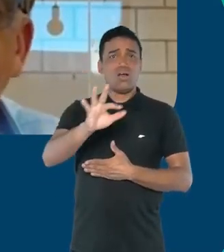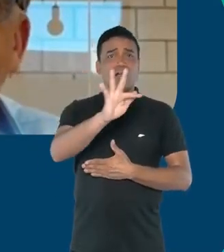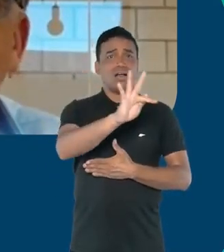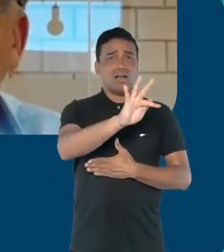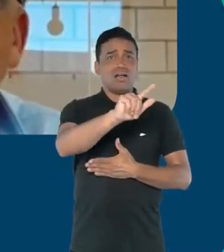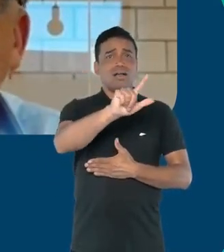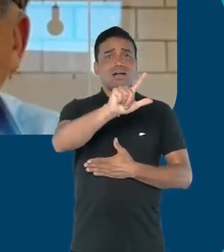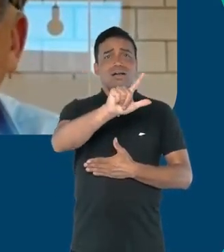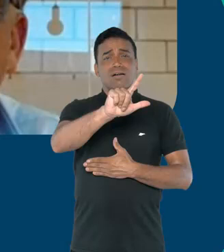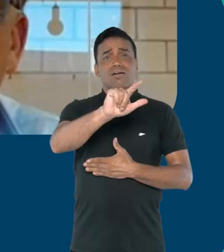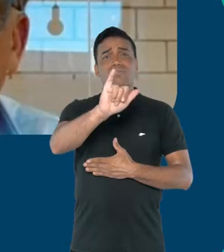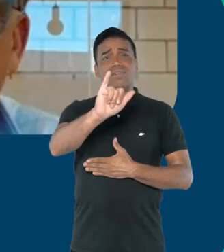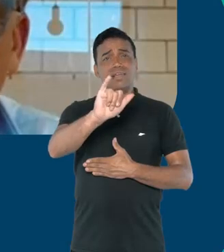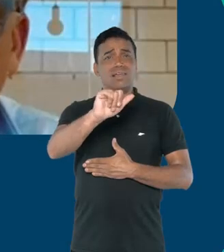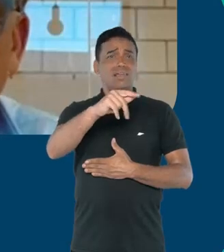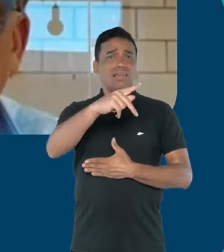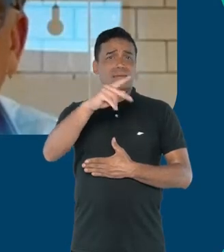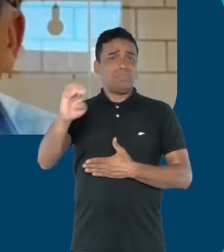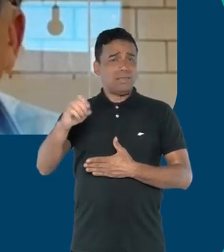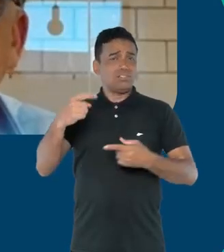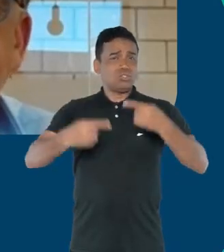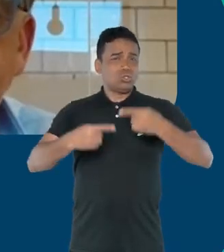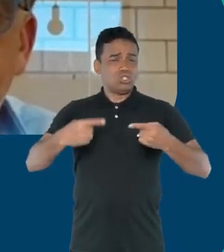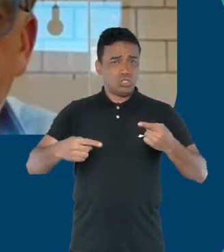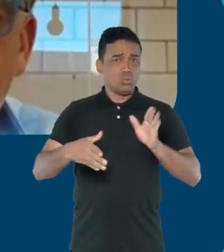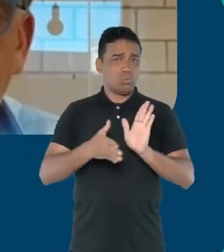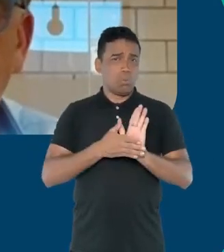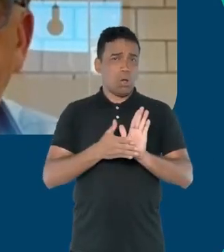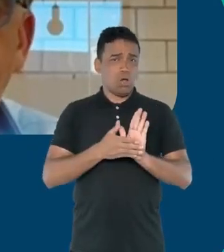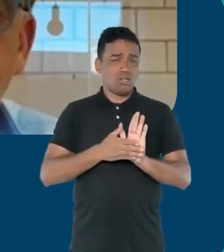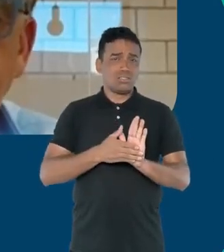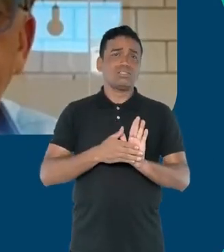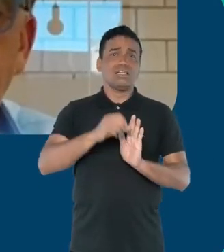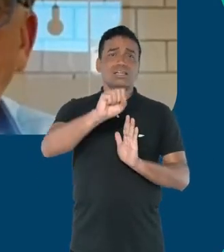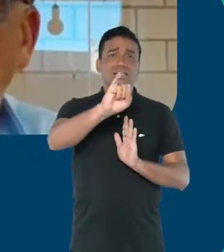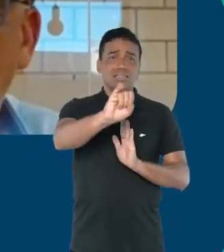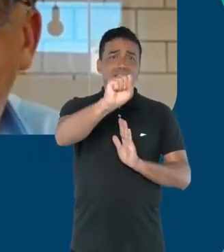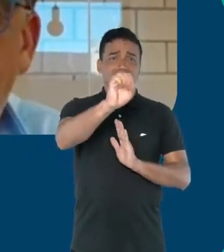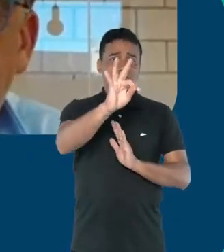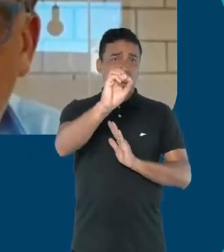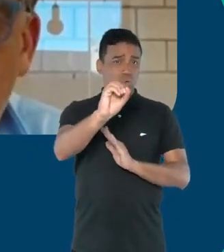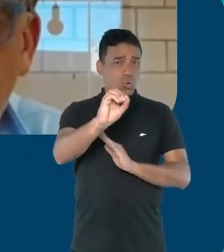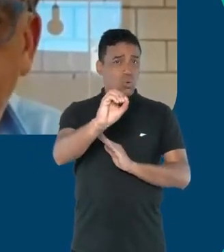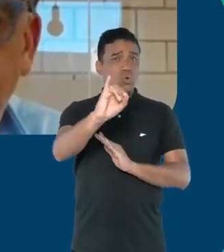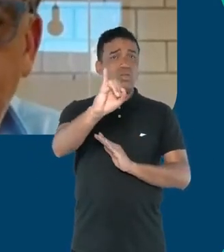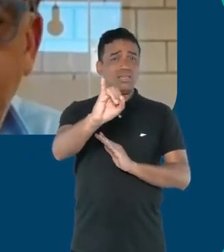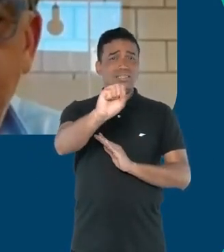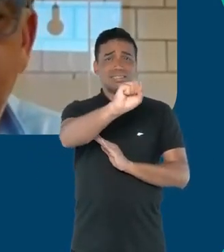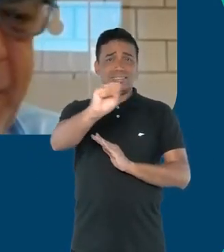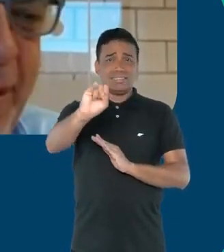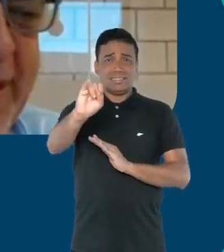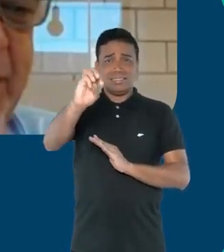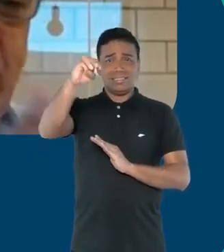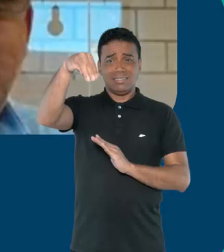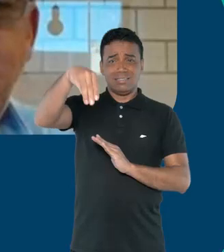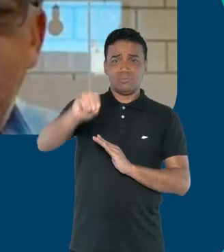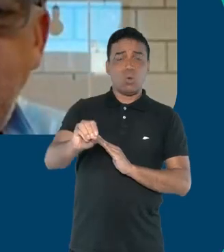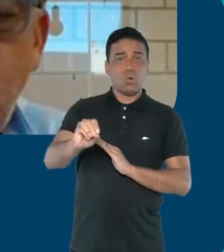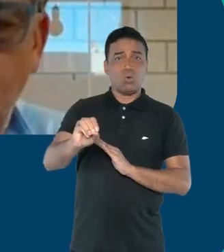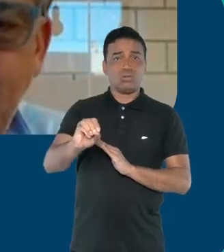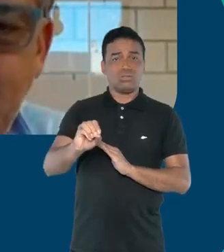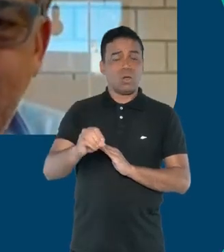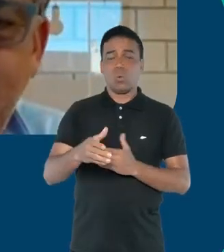estoicismo. E o que o estoicismo propunha, né? Que, de certa forma, você abrisse mão do seu próprio corpo, né? Abrisse mão